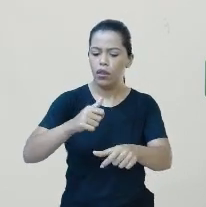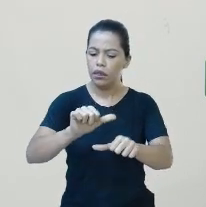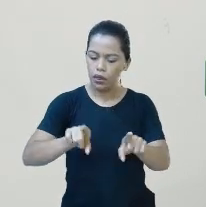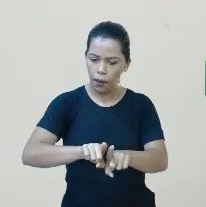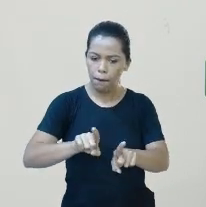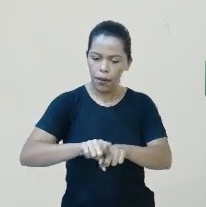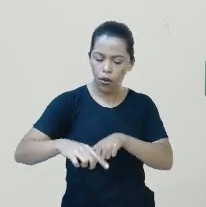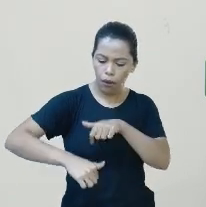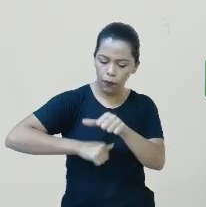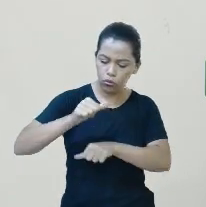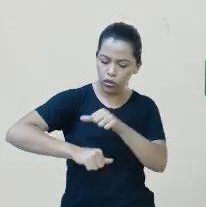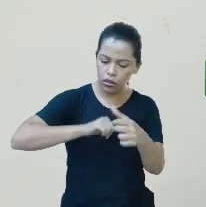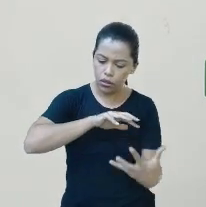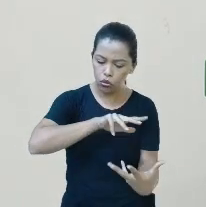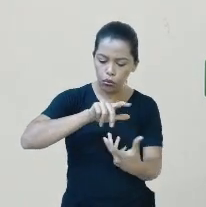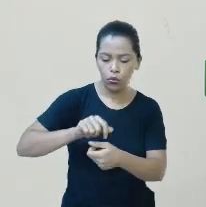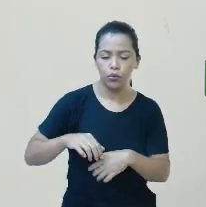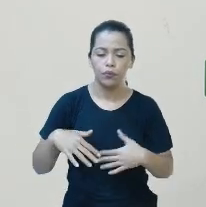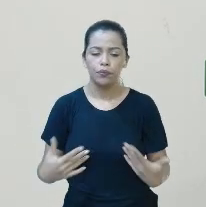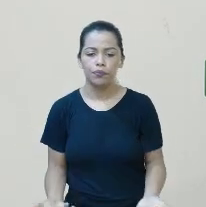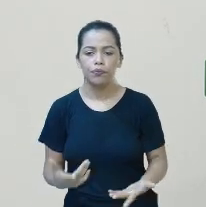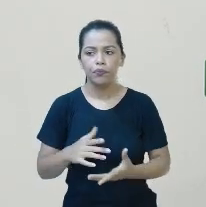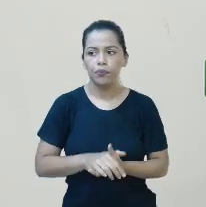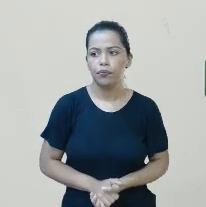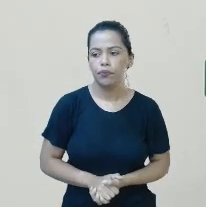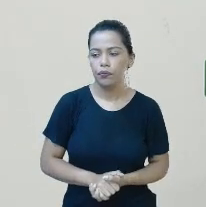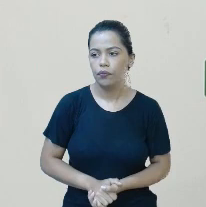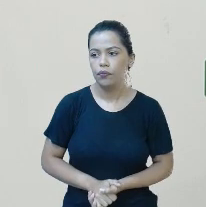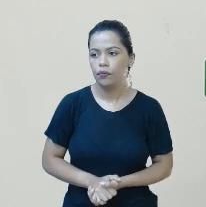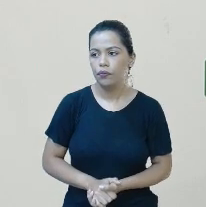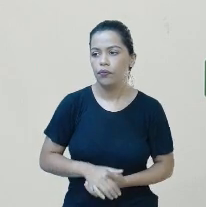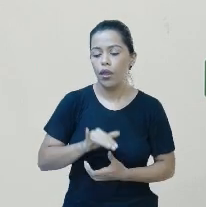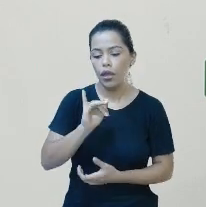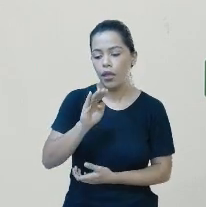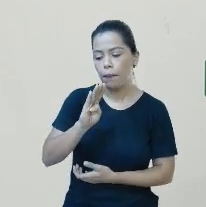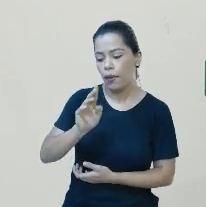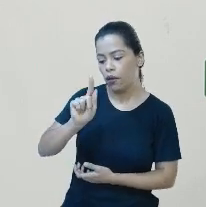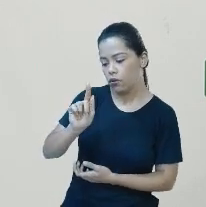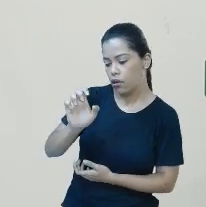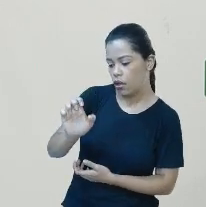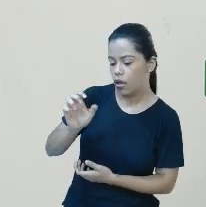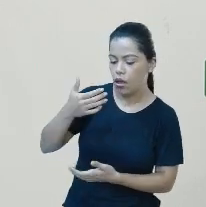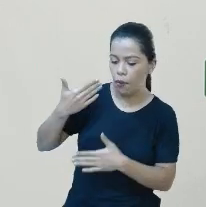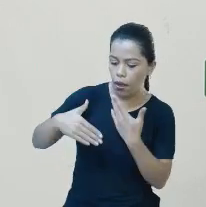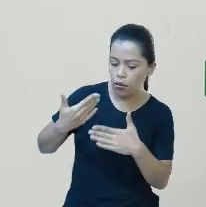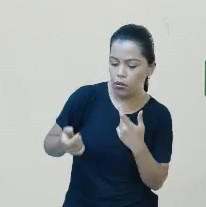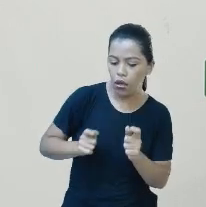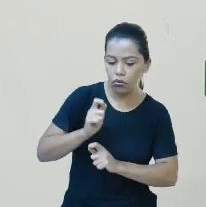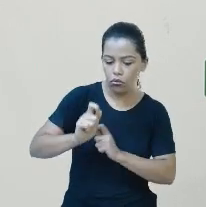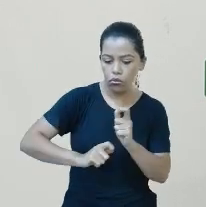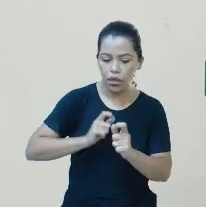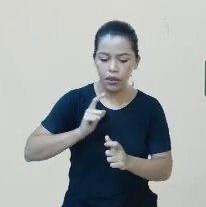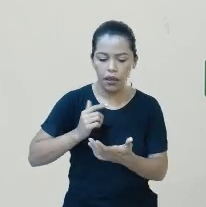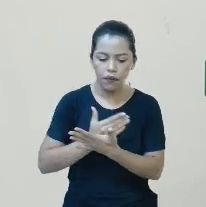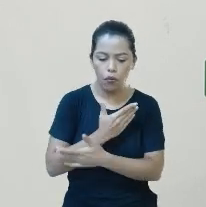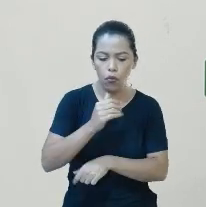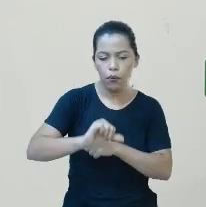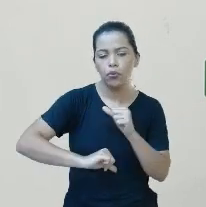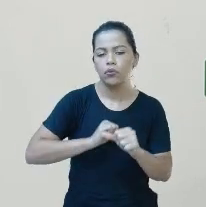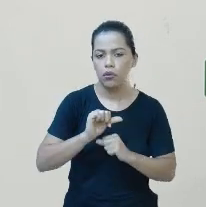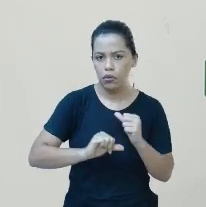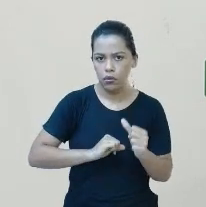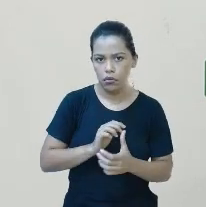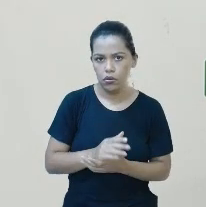mudanças. As regionalizações feitas pelo IBGE passaram por várias